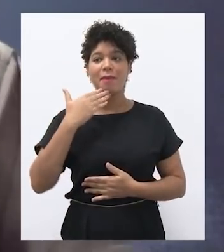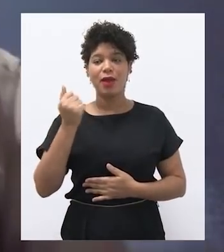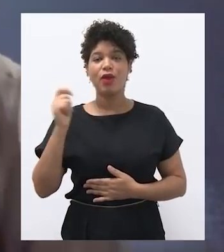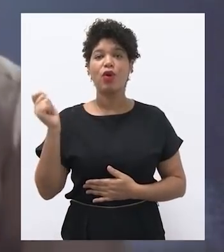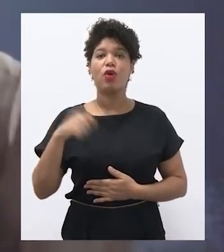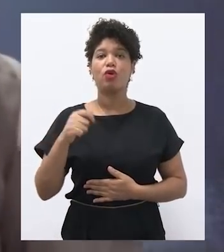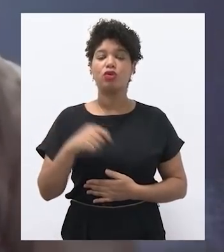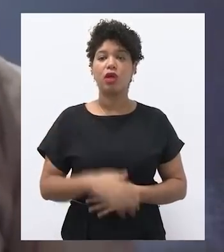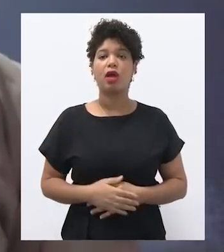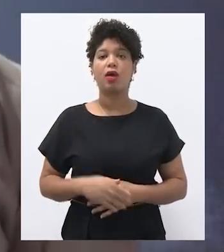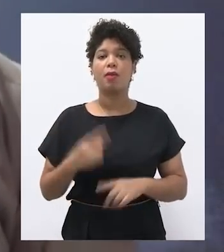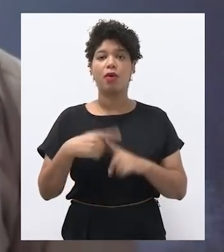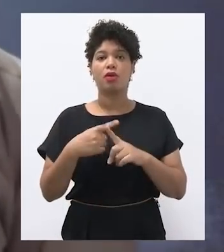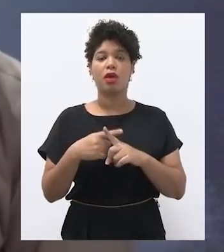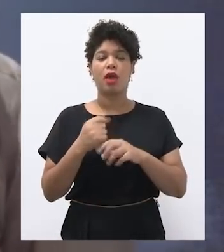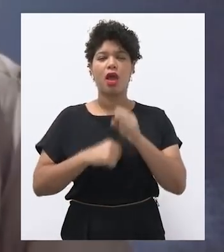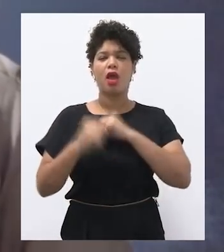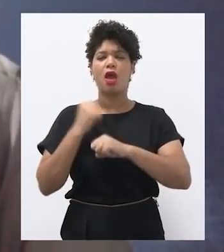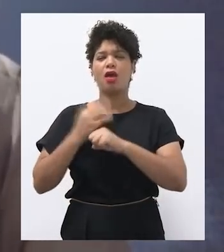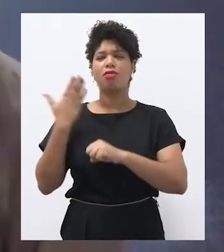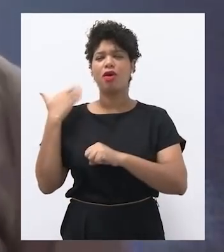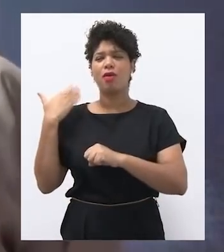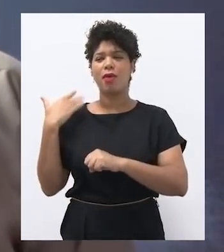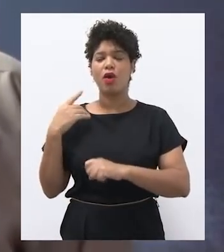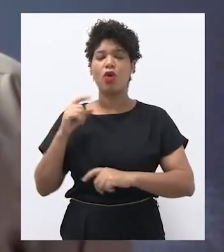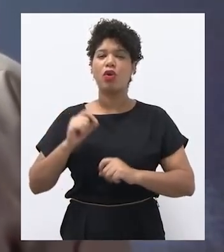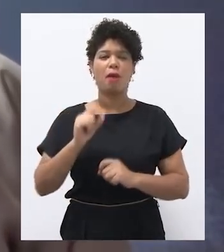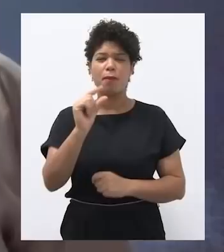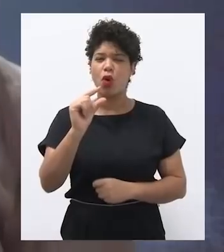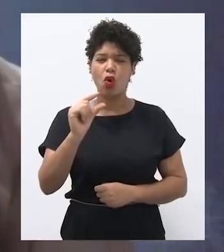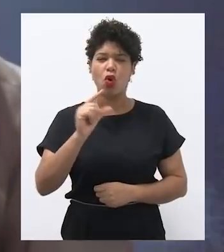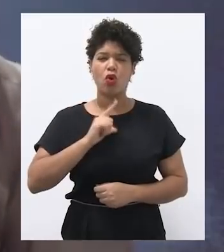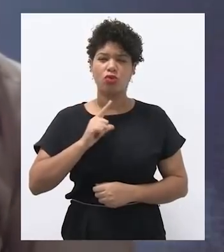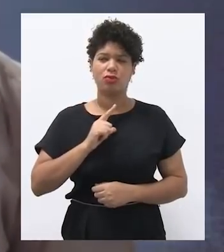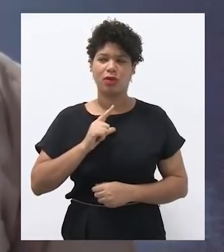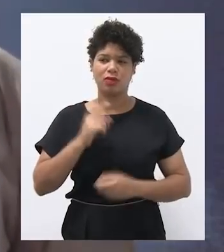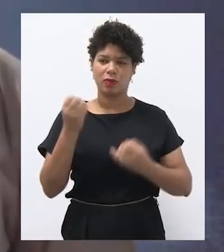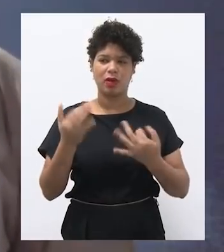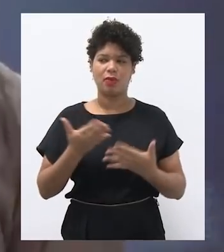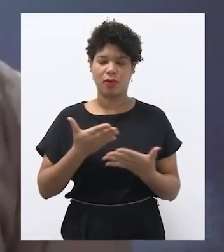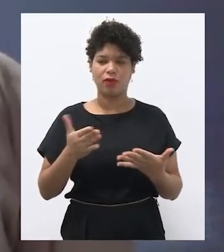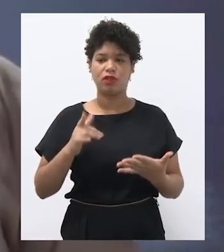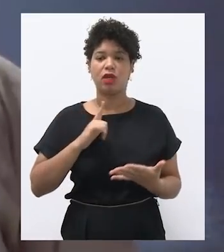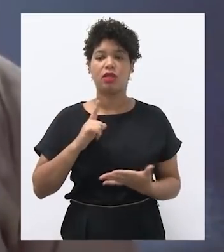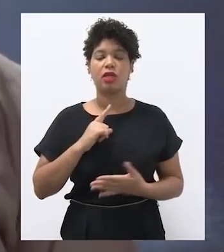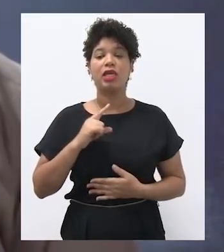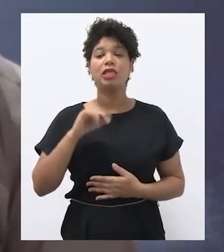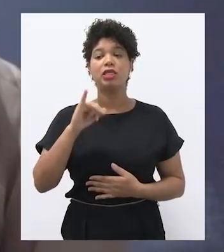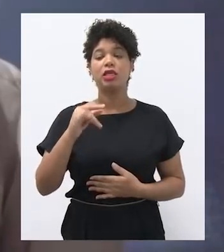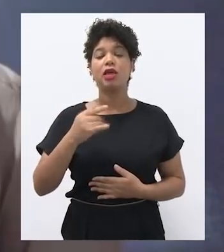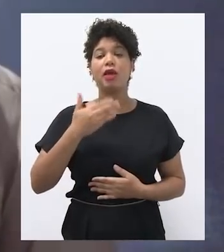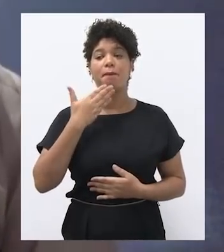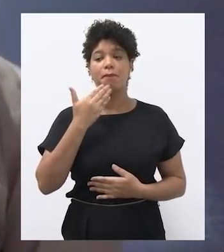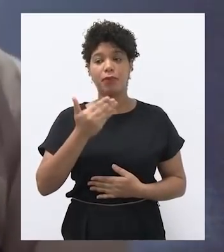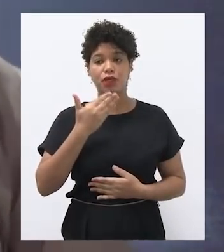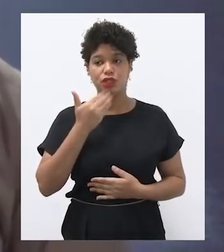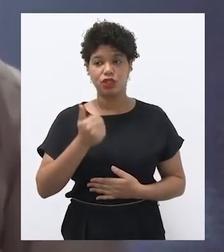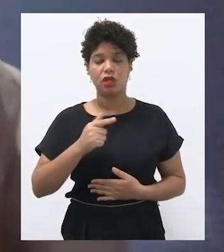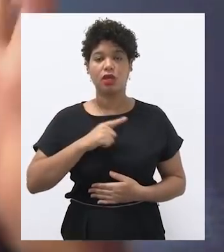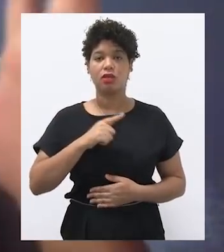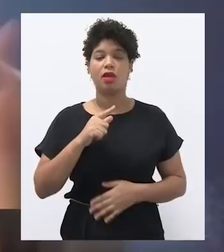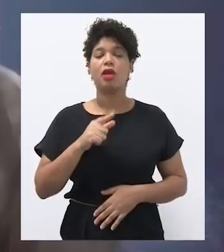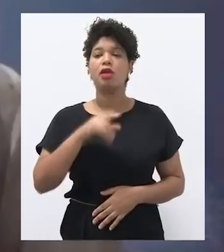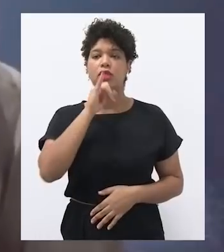há alguns anos atrás, poucos anos atrás, vamos colocar assim, quando se solicitava uma